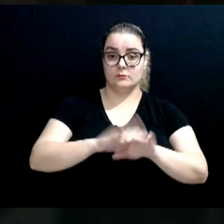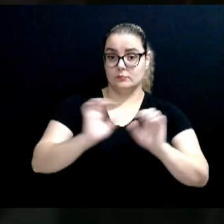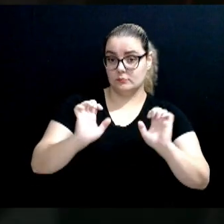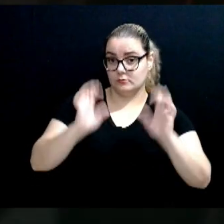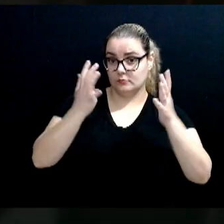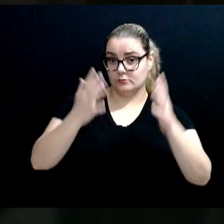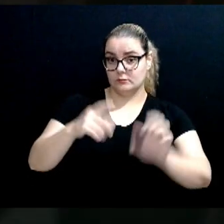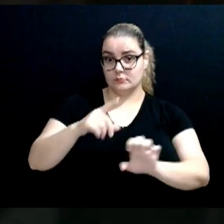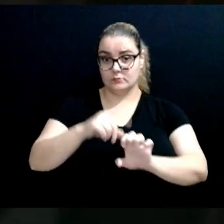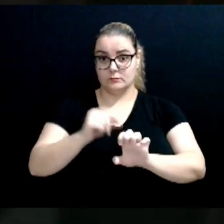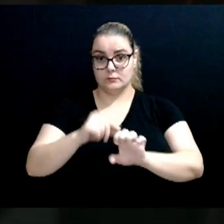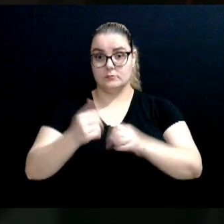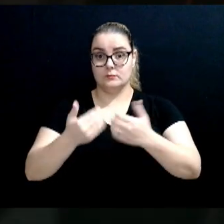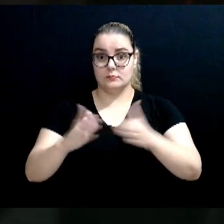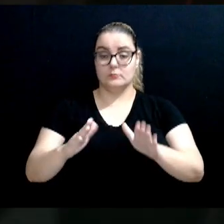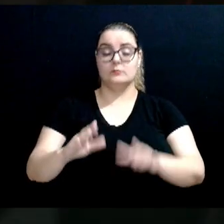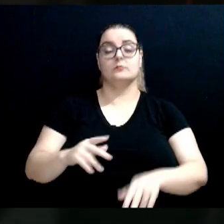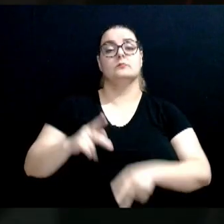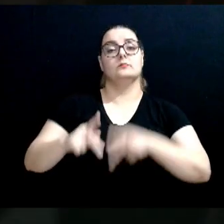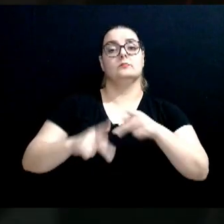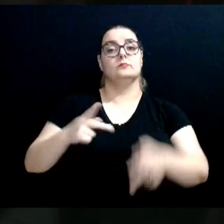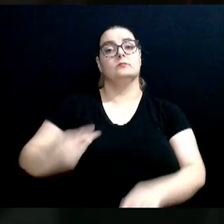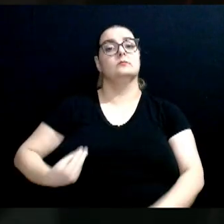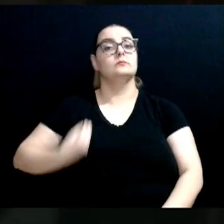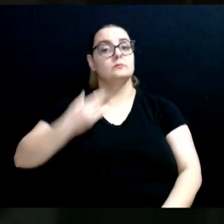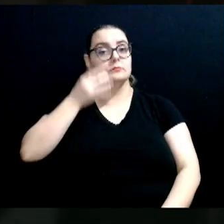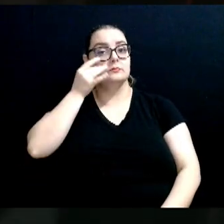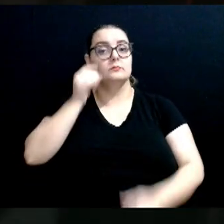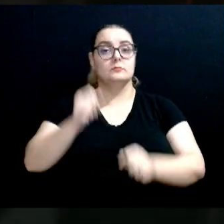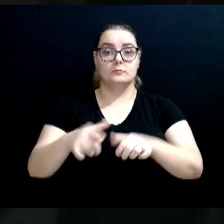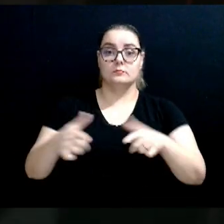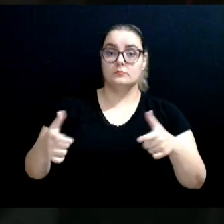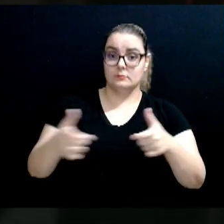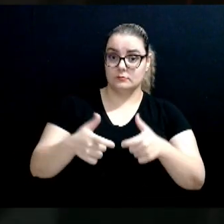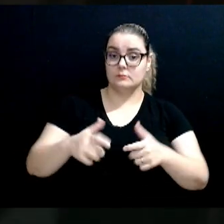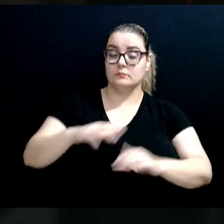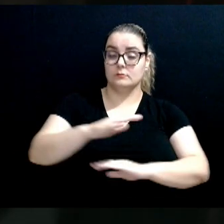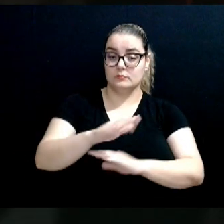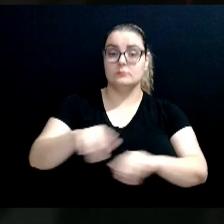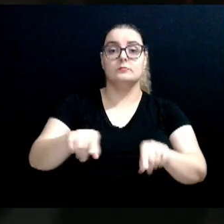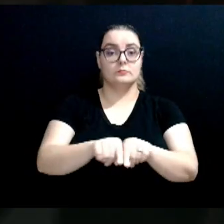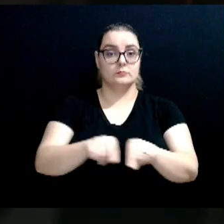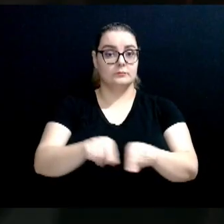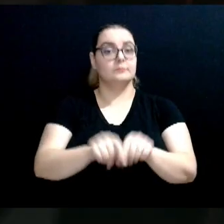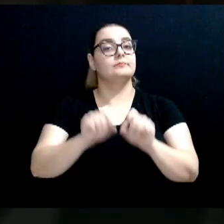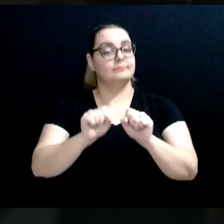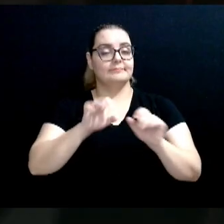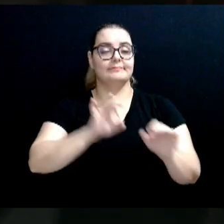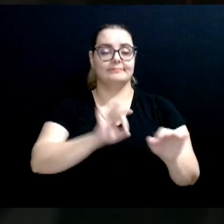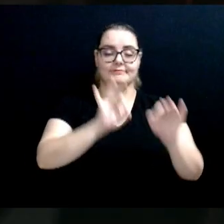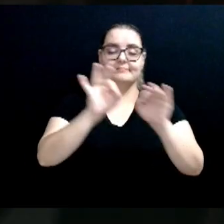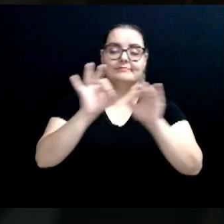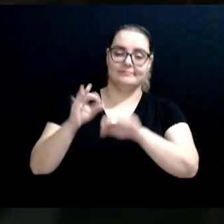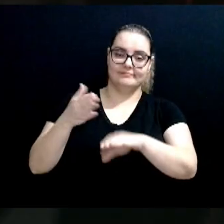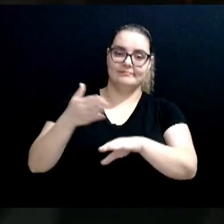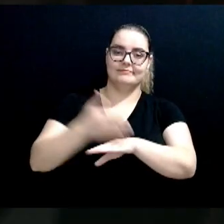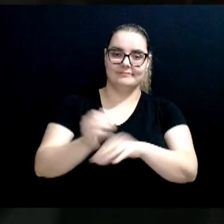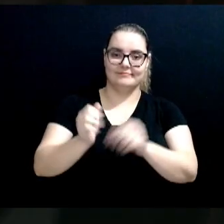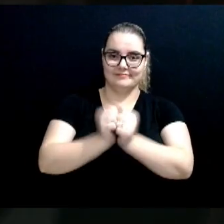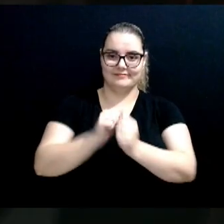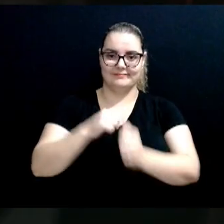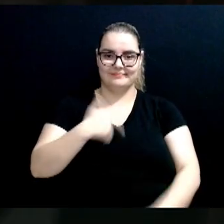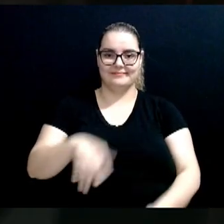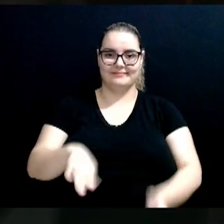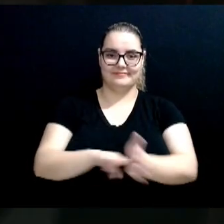ao público, será realizada no plenarinho da Câmara. Também, claro, você pode participar com a gente, tá? É só chegar lá na Câmara, fala